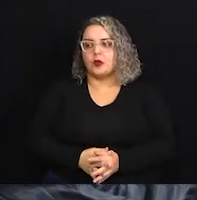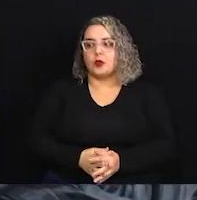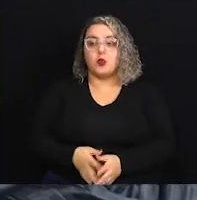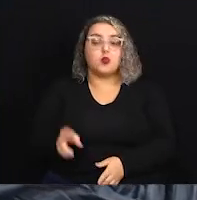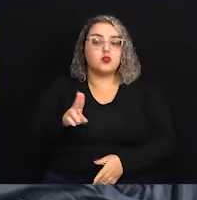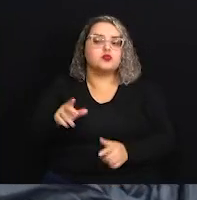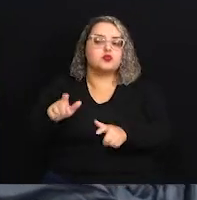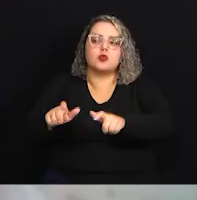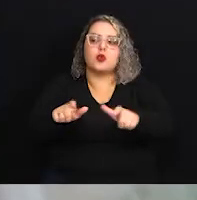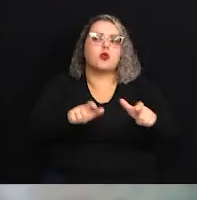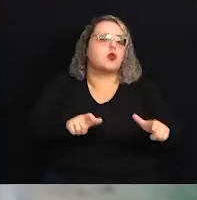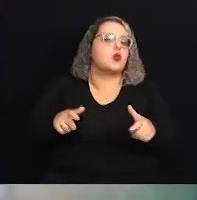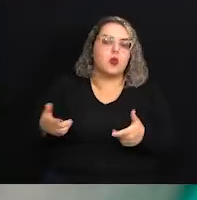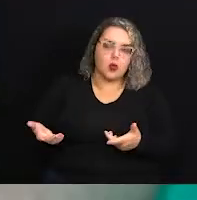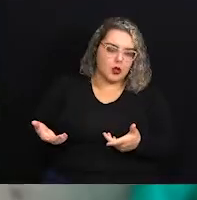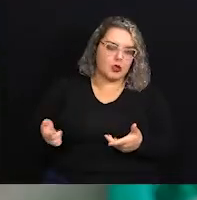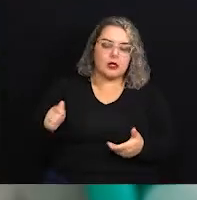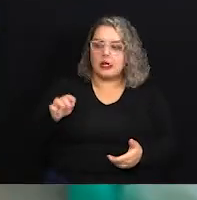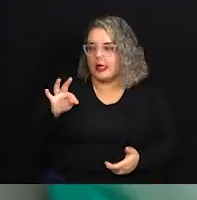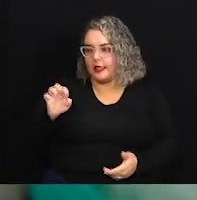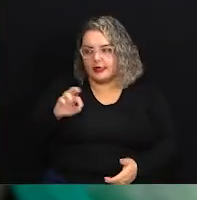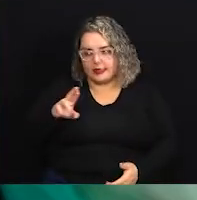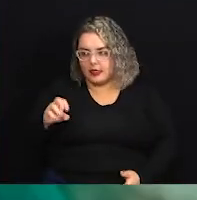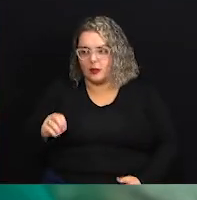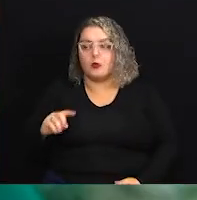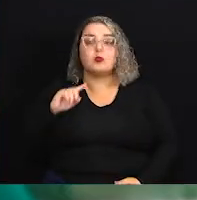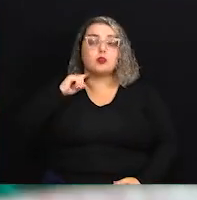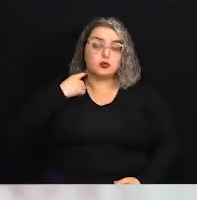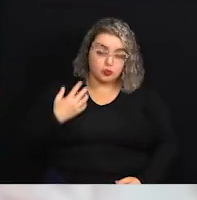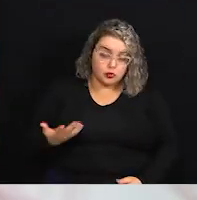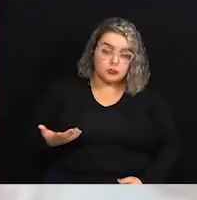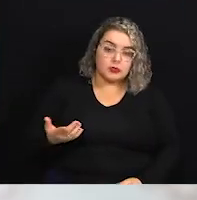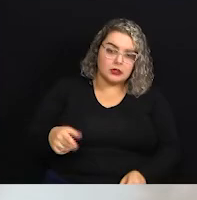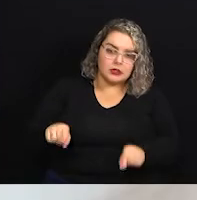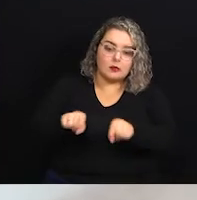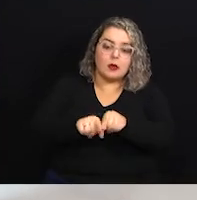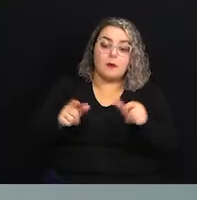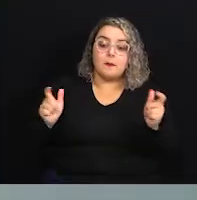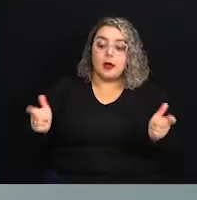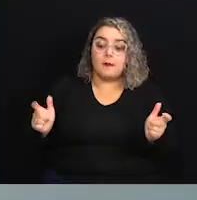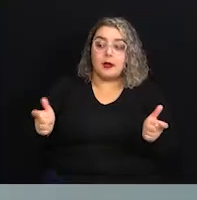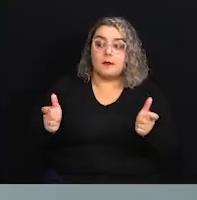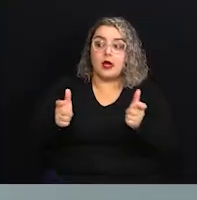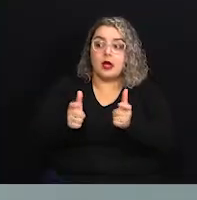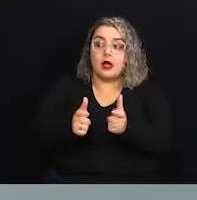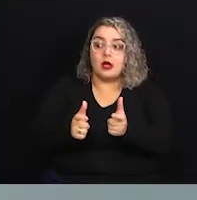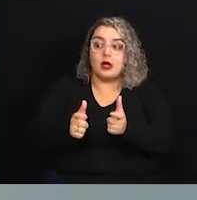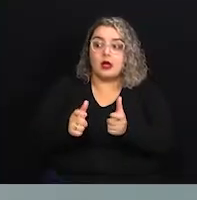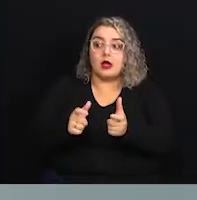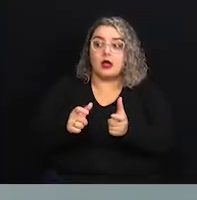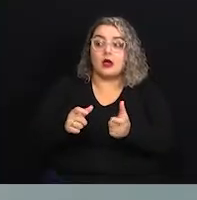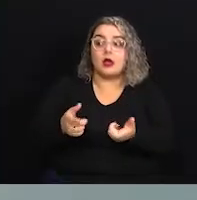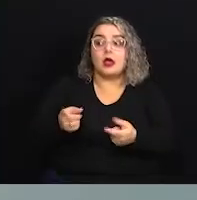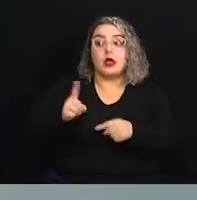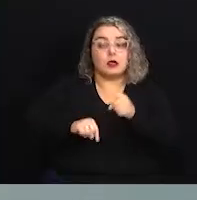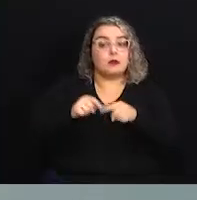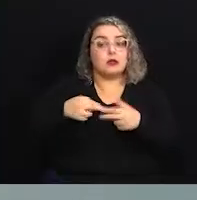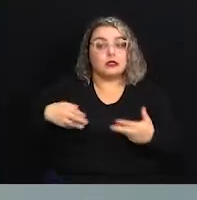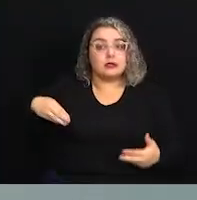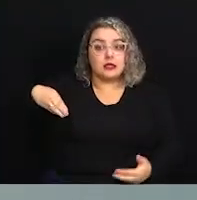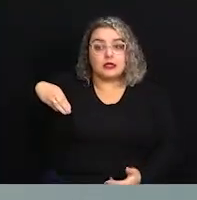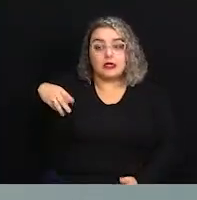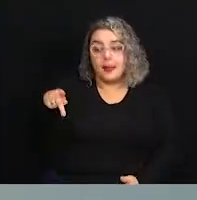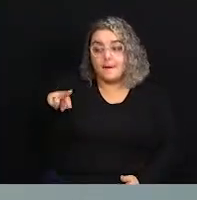ocupe espaço, né, em chão e aterro sanitário, polua, e você também reduz a extração da